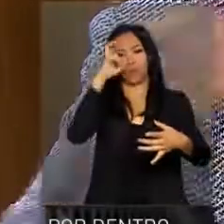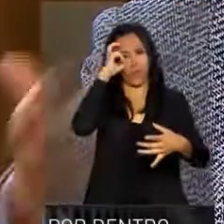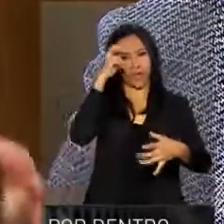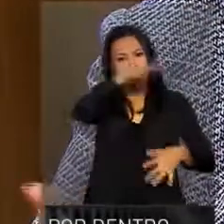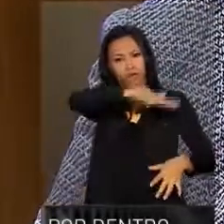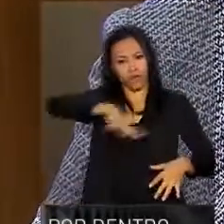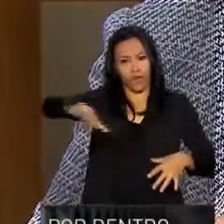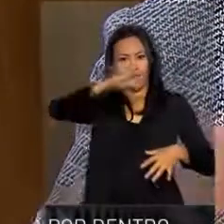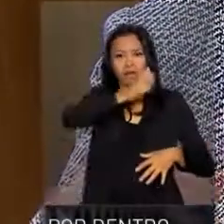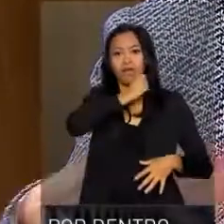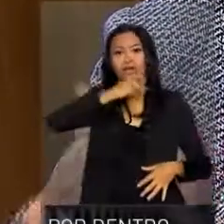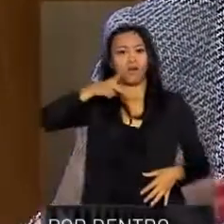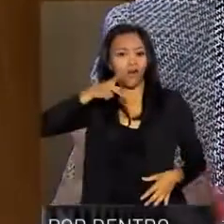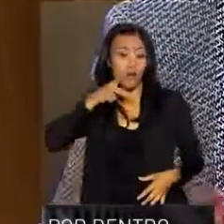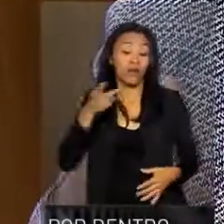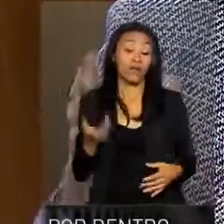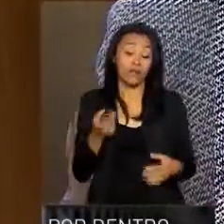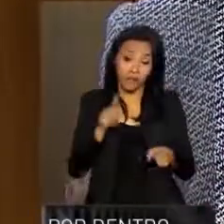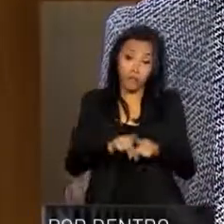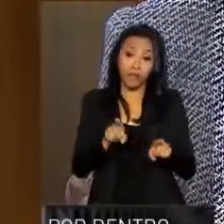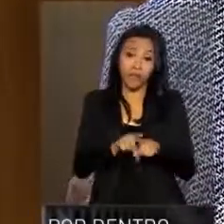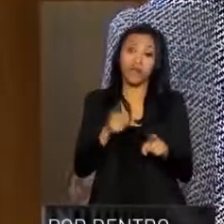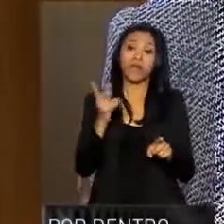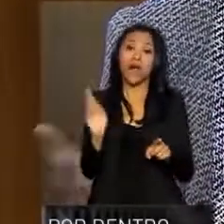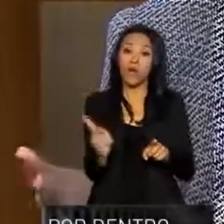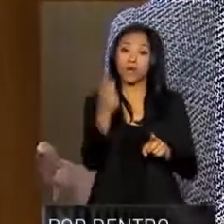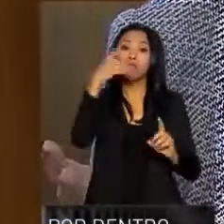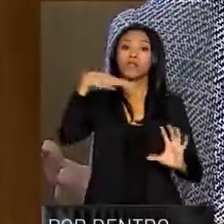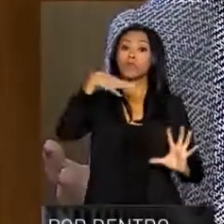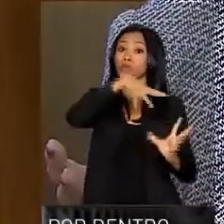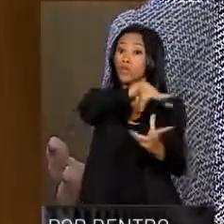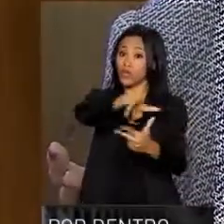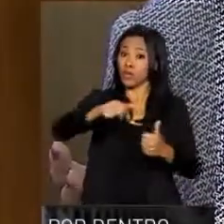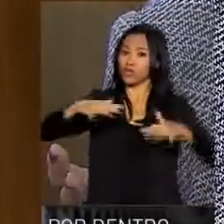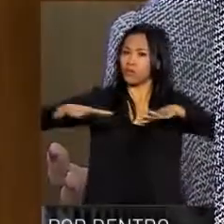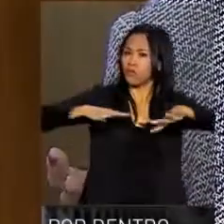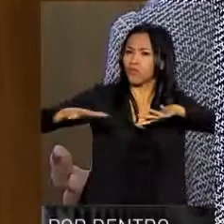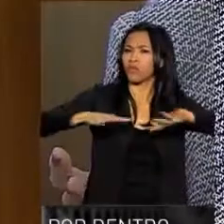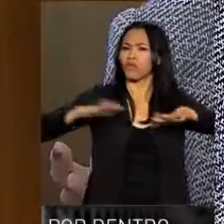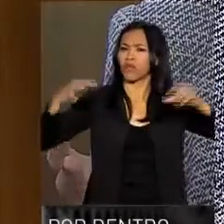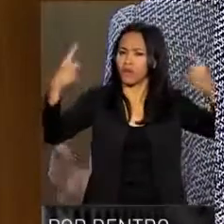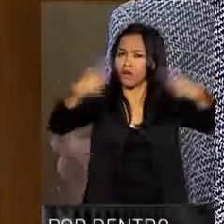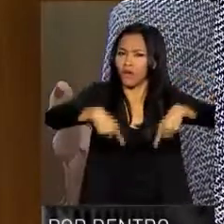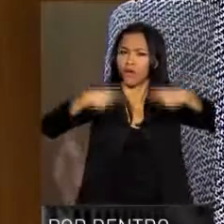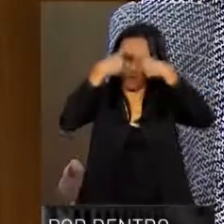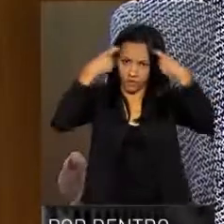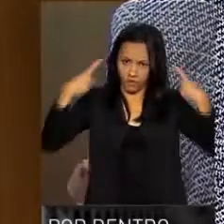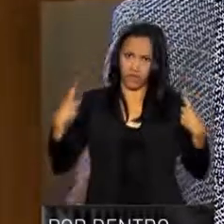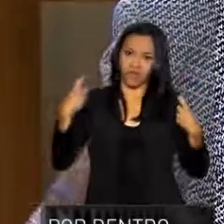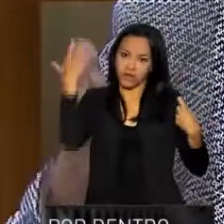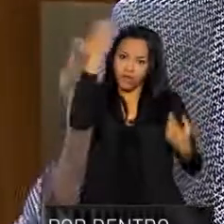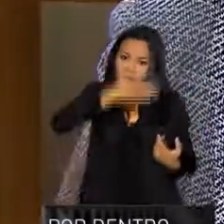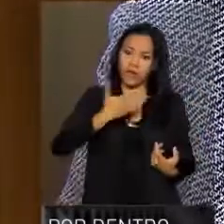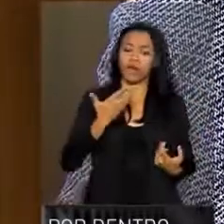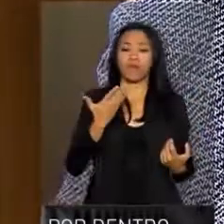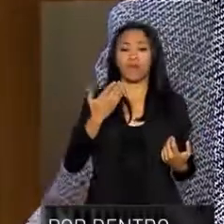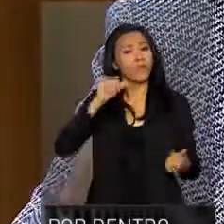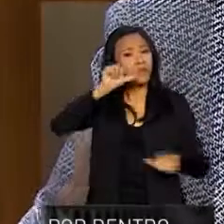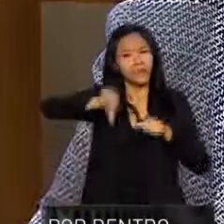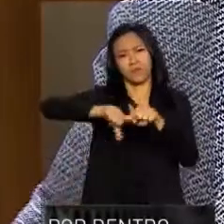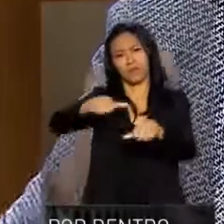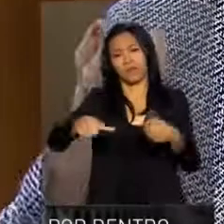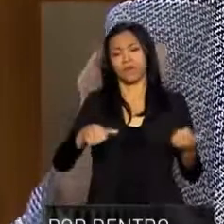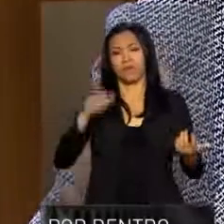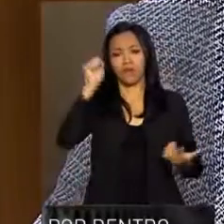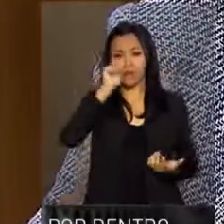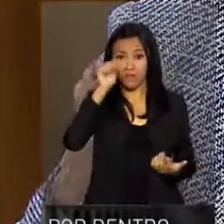no brasil todo e a nível mundial seja esse movimento que nós estamos vivendo num nível mundial e demonstra isso mudou as